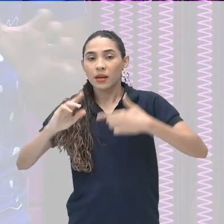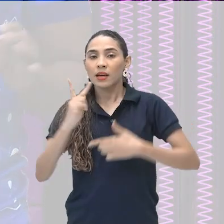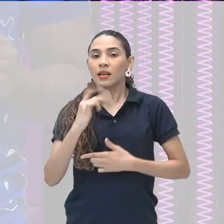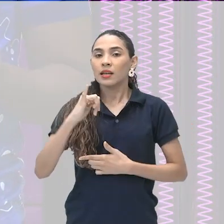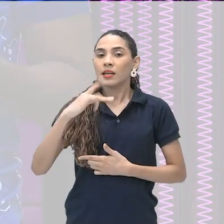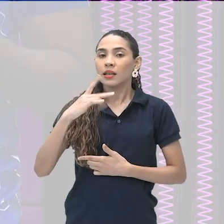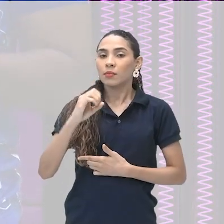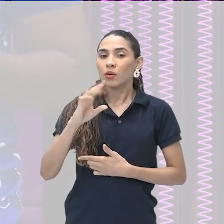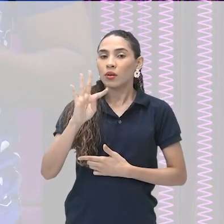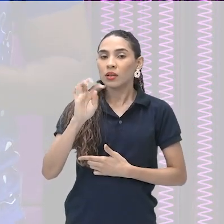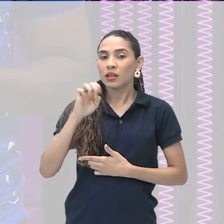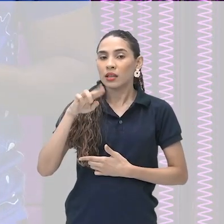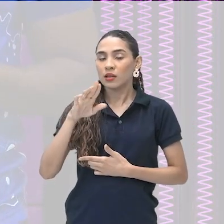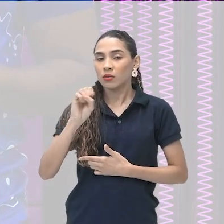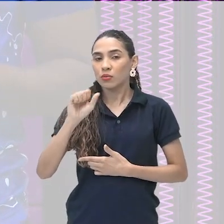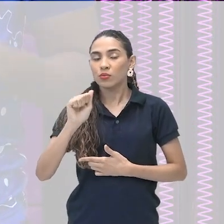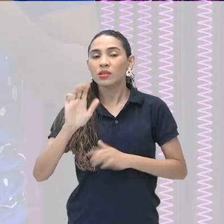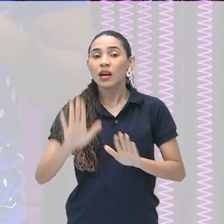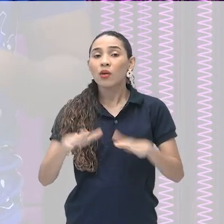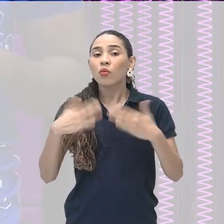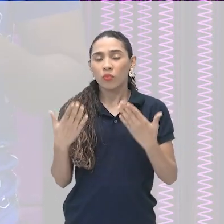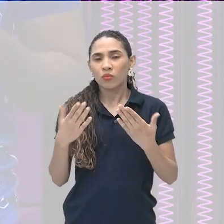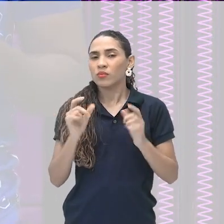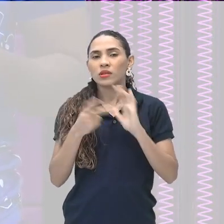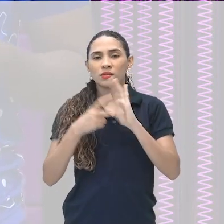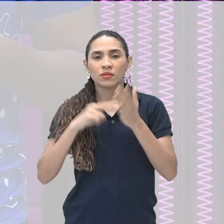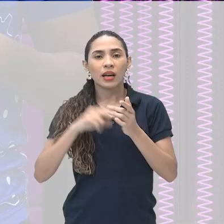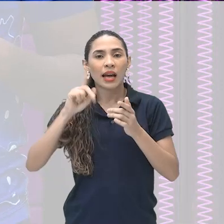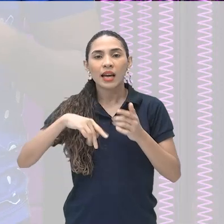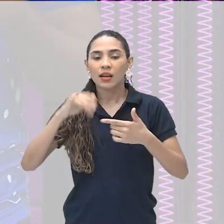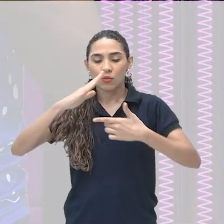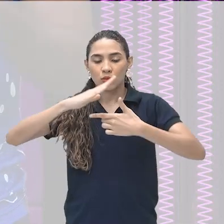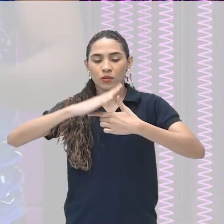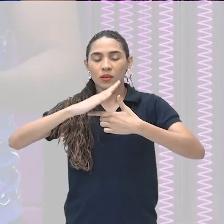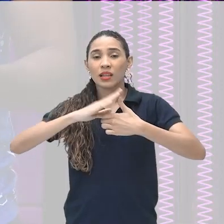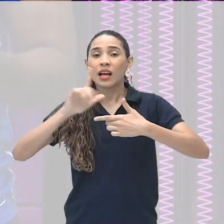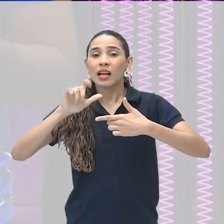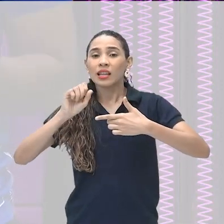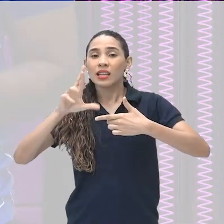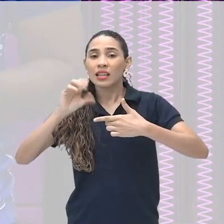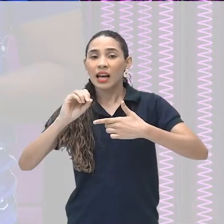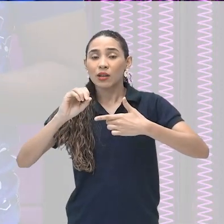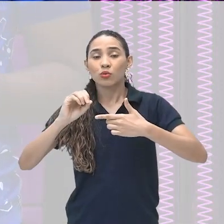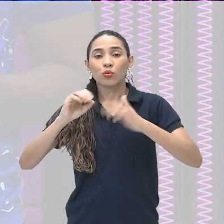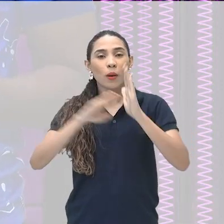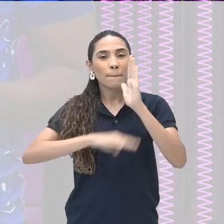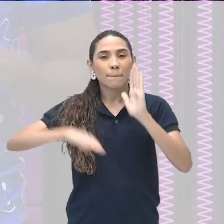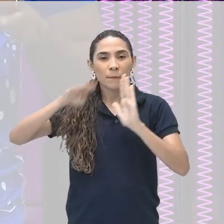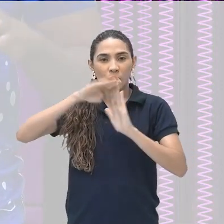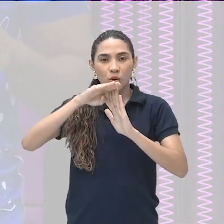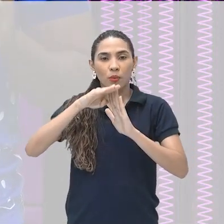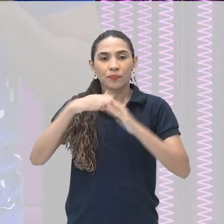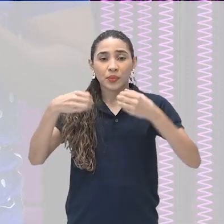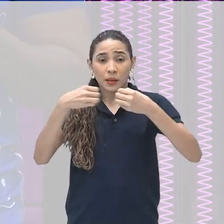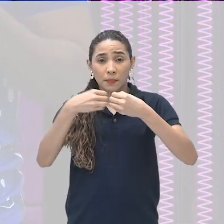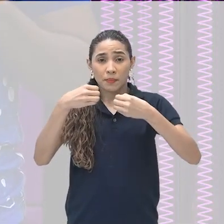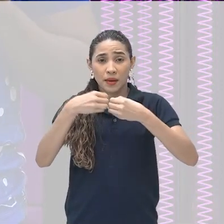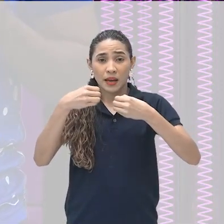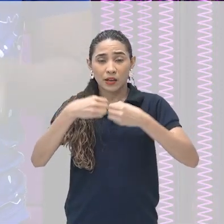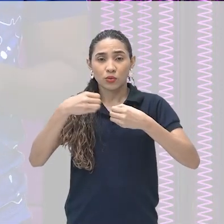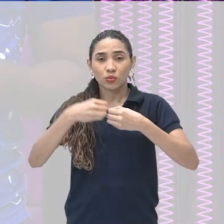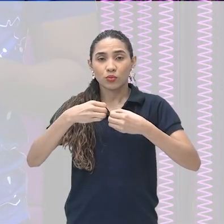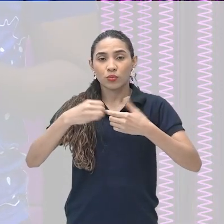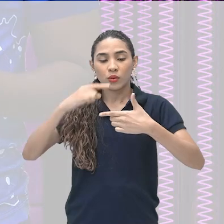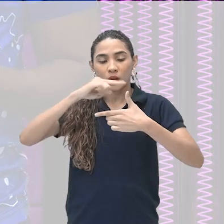a hipotenusa? É o maior lado, sempre é o lado que fica oposto ao ângulo de 90 graus. Então, quando eu